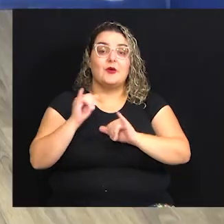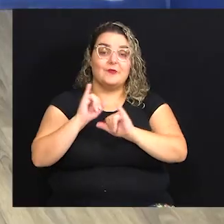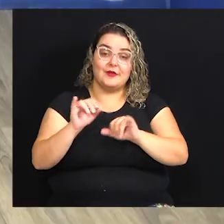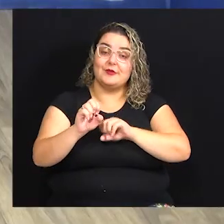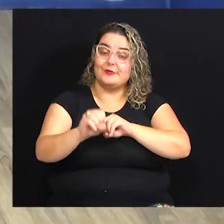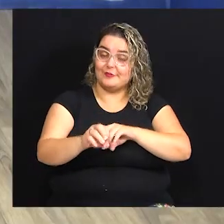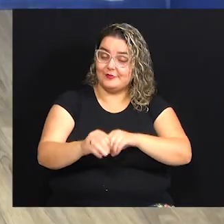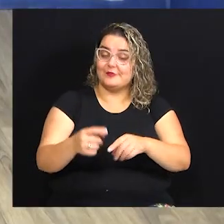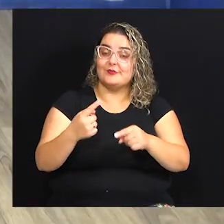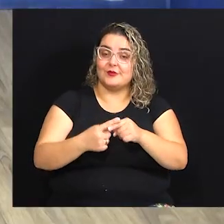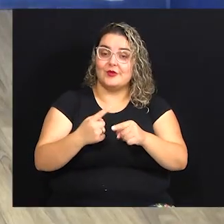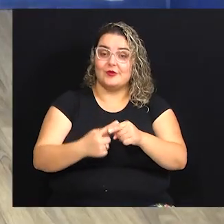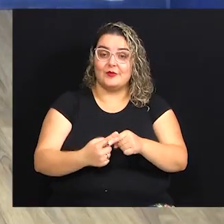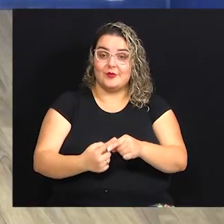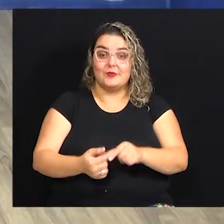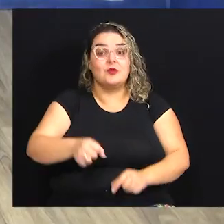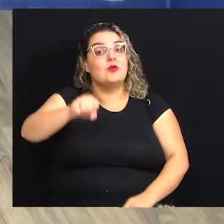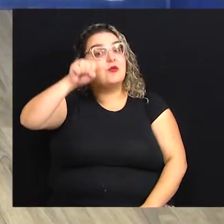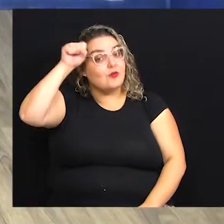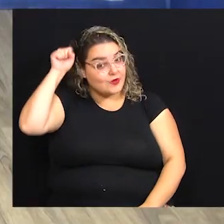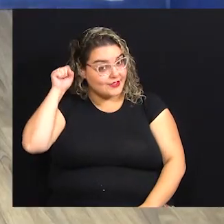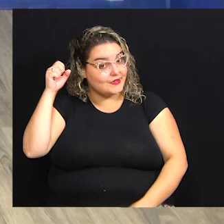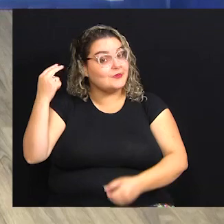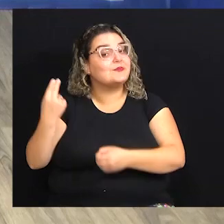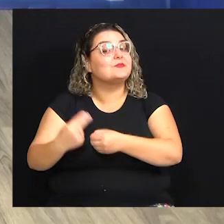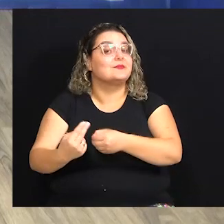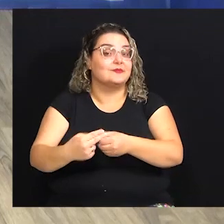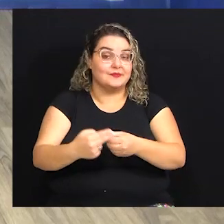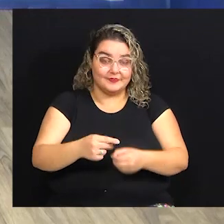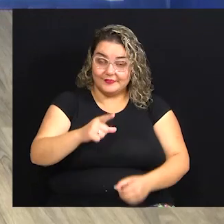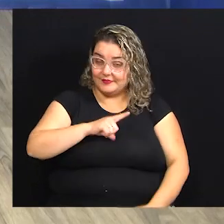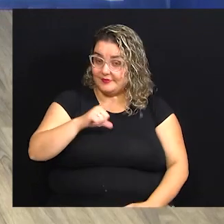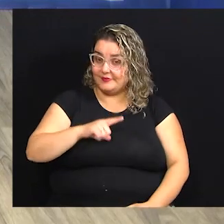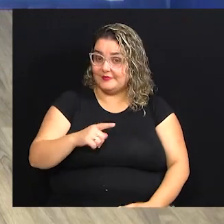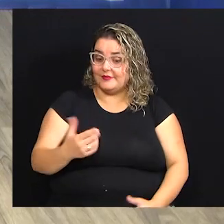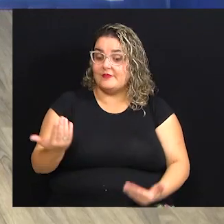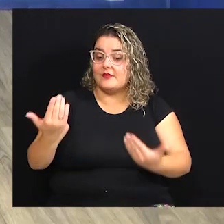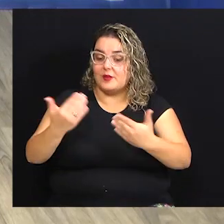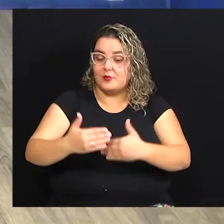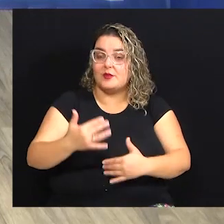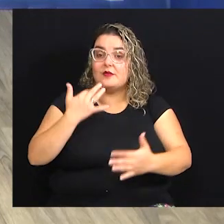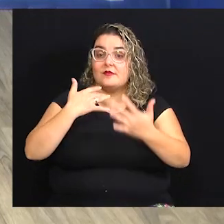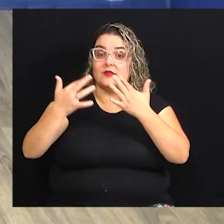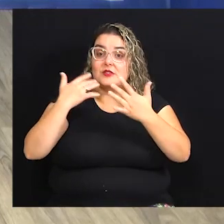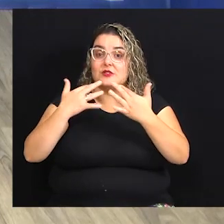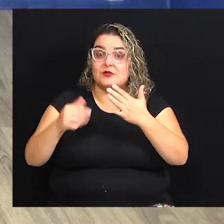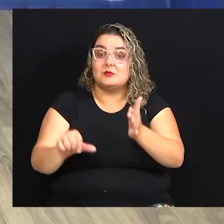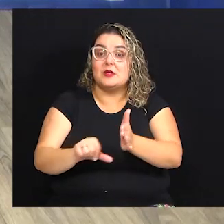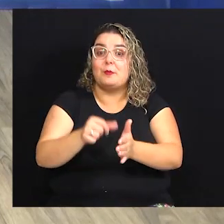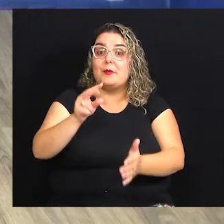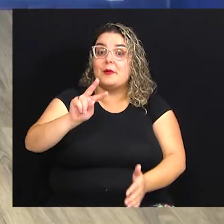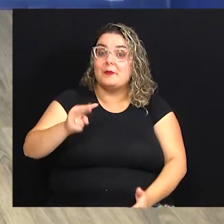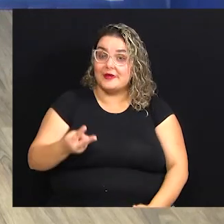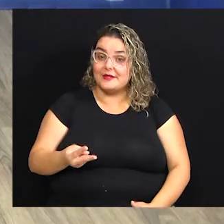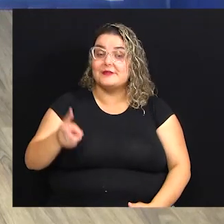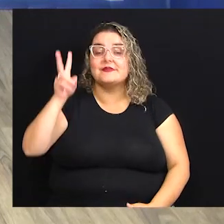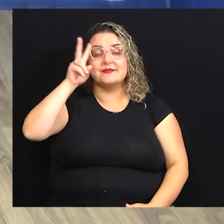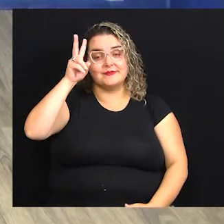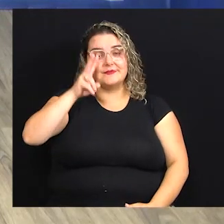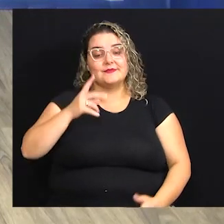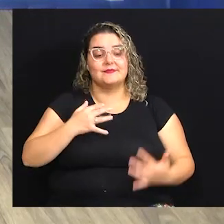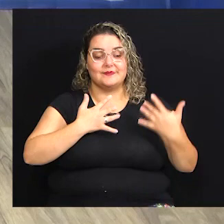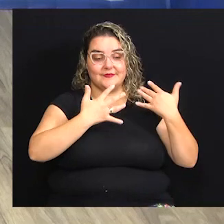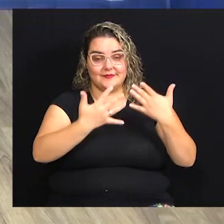de educação, porque o vestibular da Unicamp terá provas coloridas pela primeira vez na